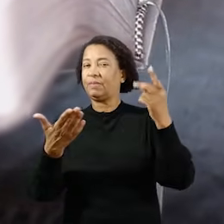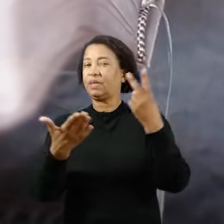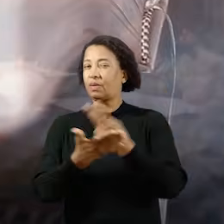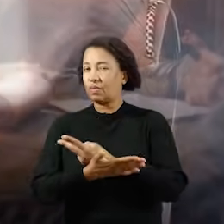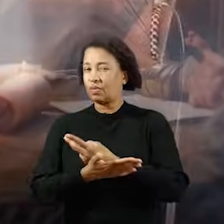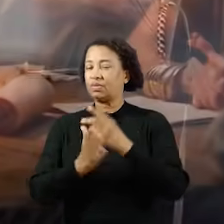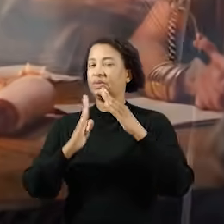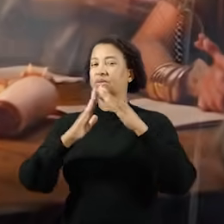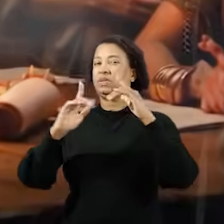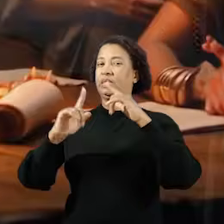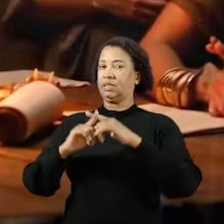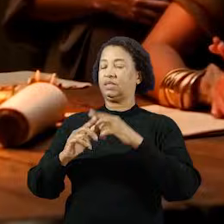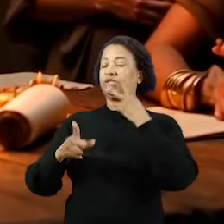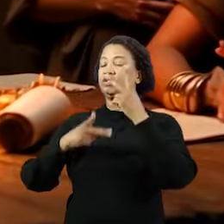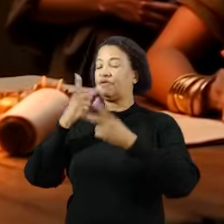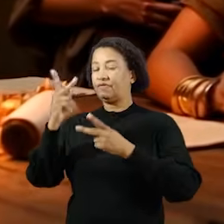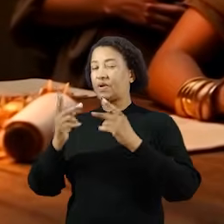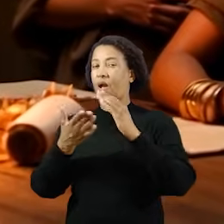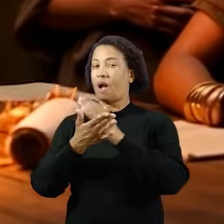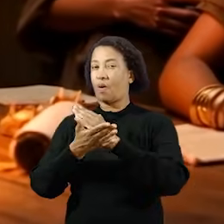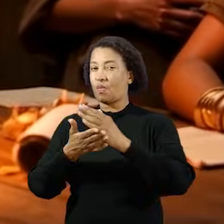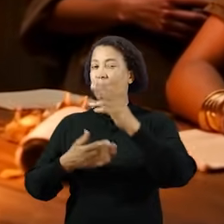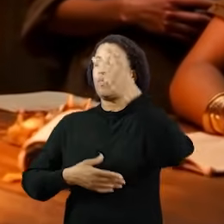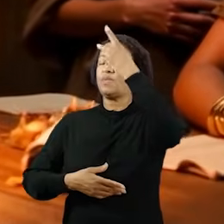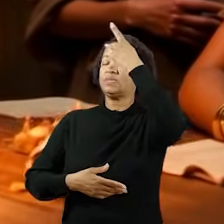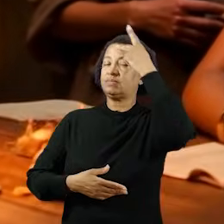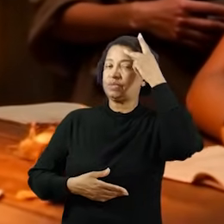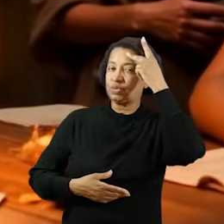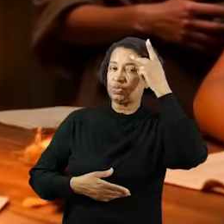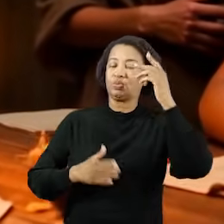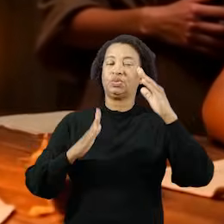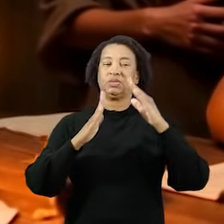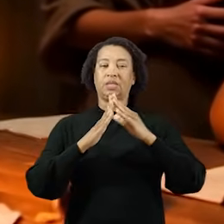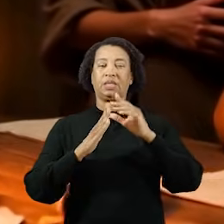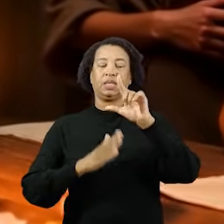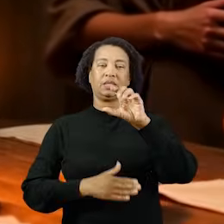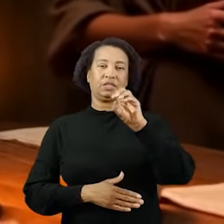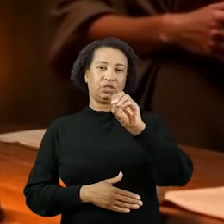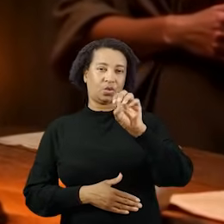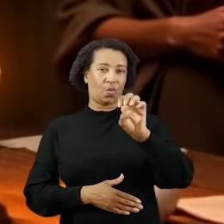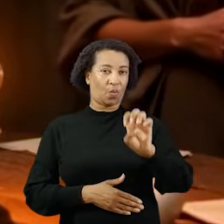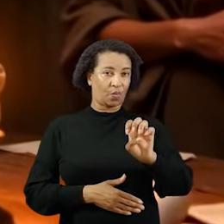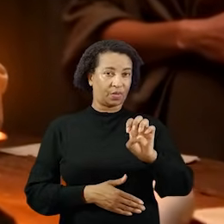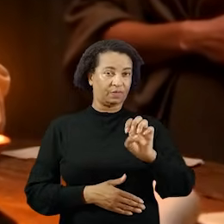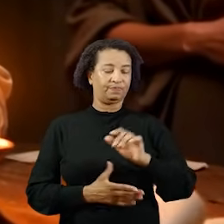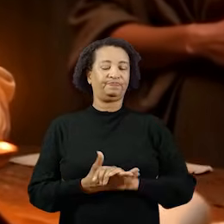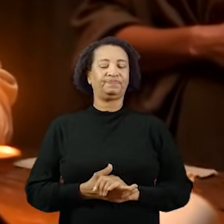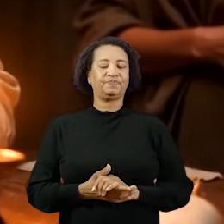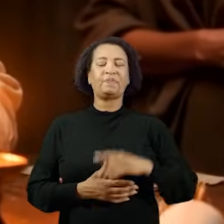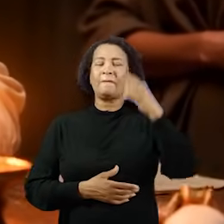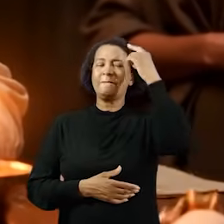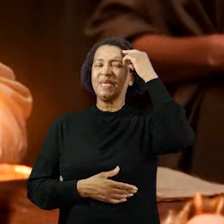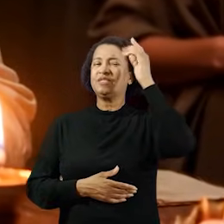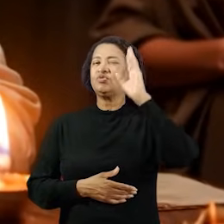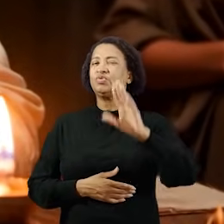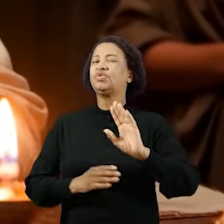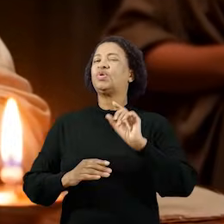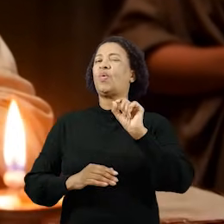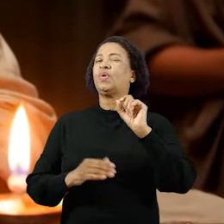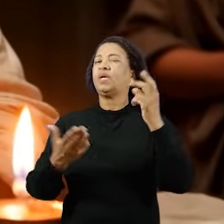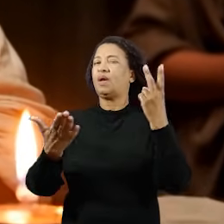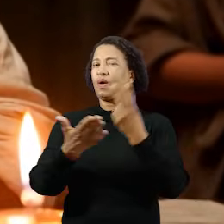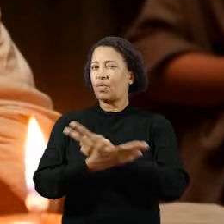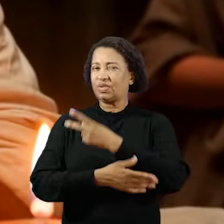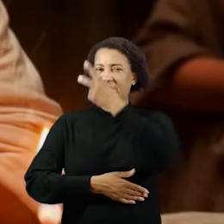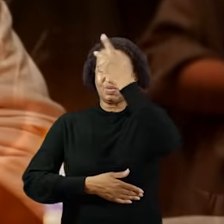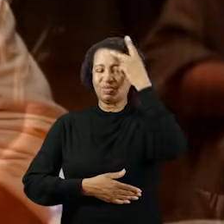igreja. Ele diz, através de alguns da casa de Cloe. Você já parou para pensar o que aconteceu com essas pessoas na